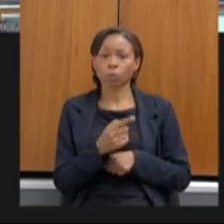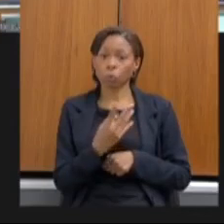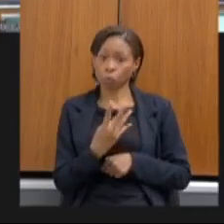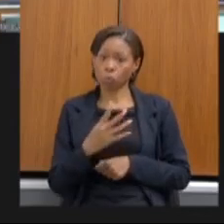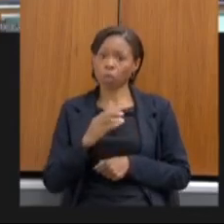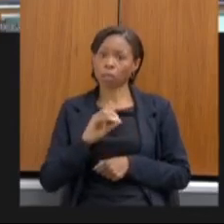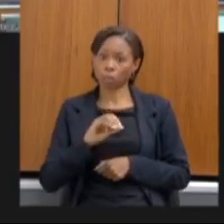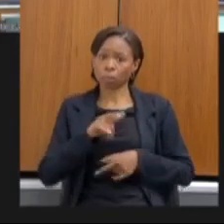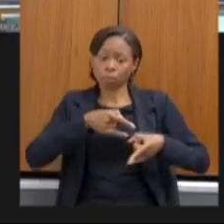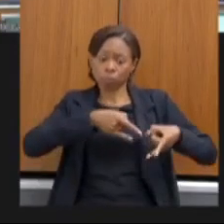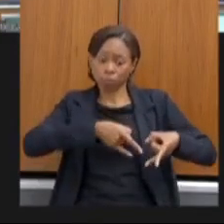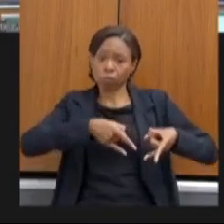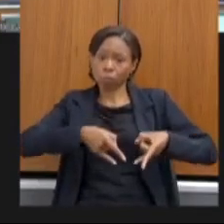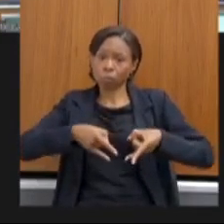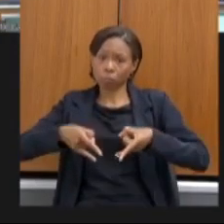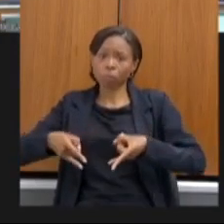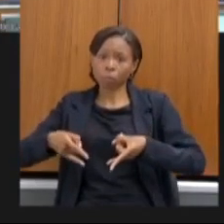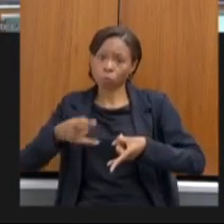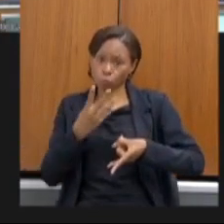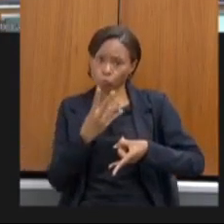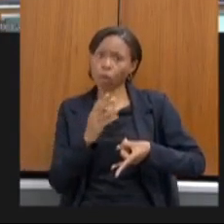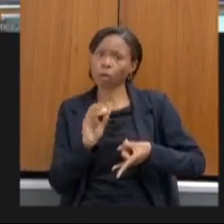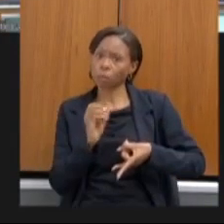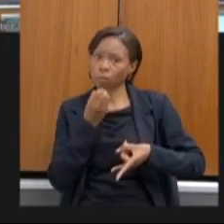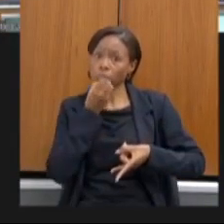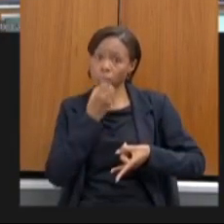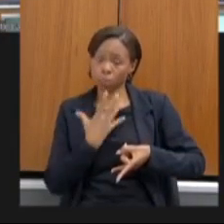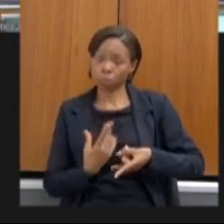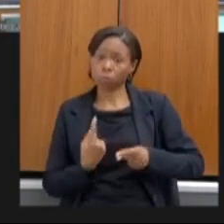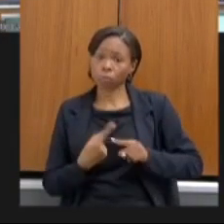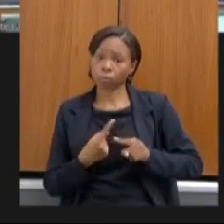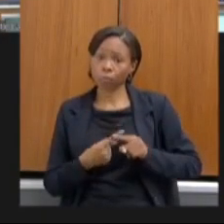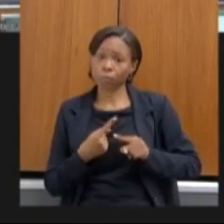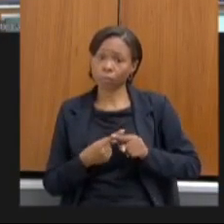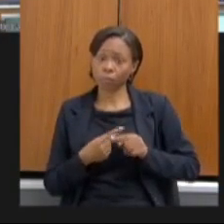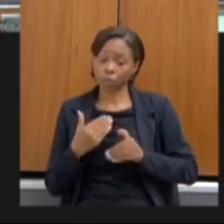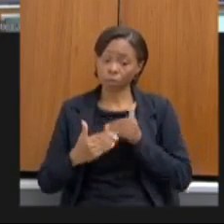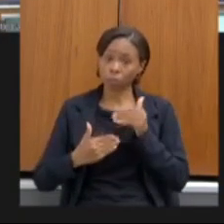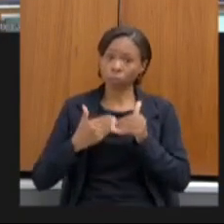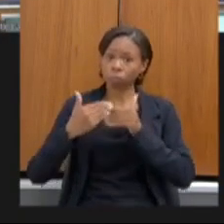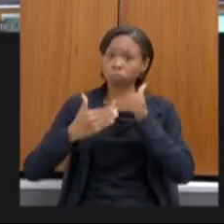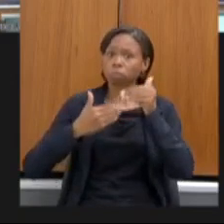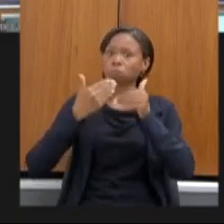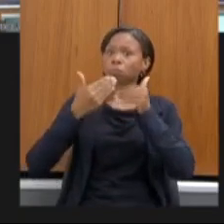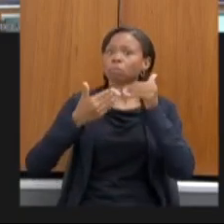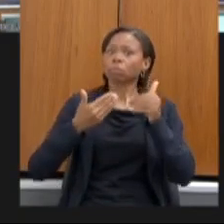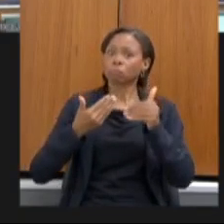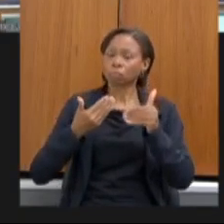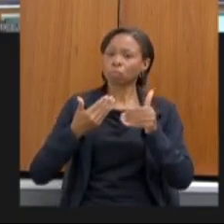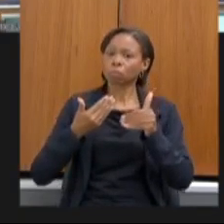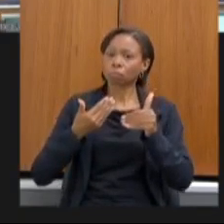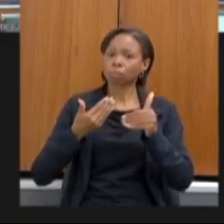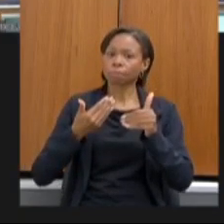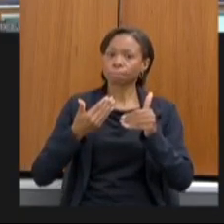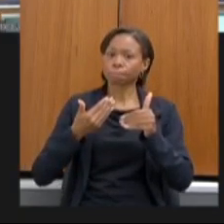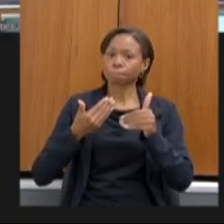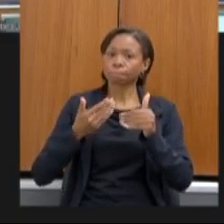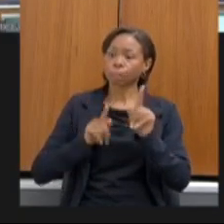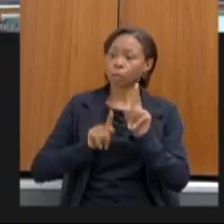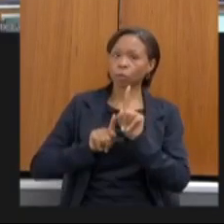interessante porque a ajuda Inclusive a melhorar os indicadores e avisar viabilizar até